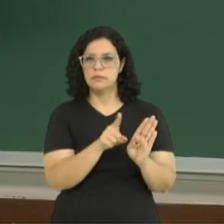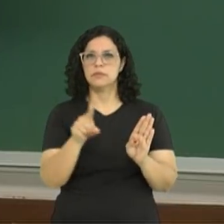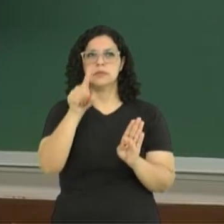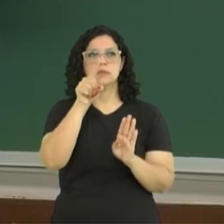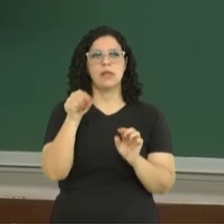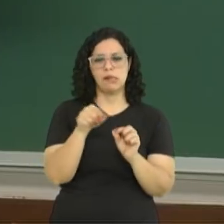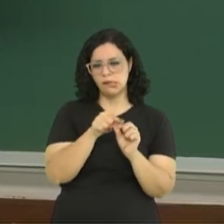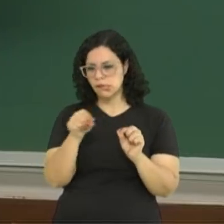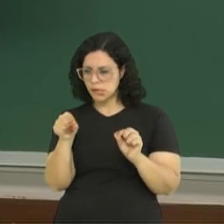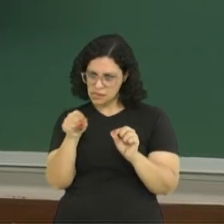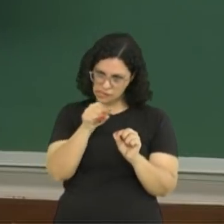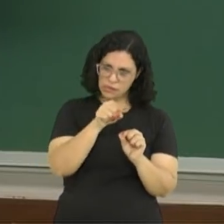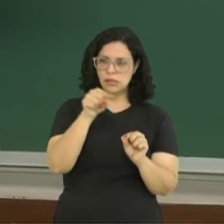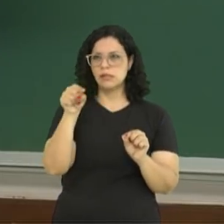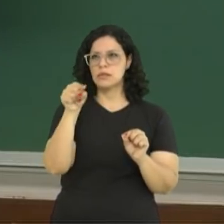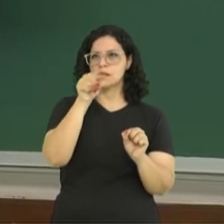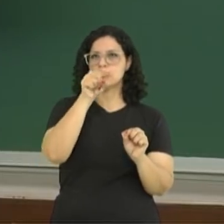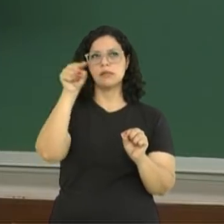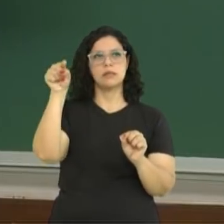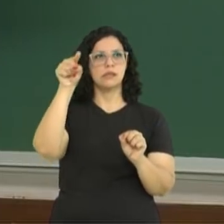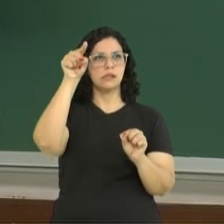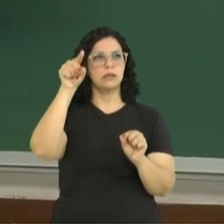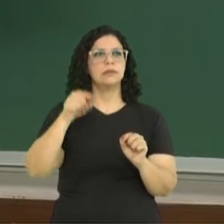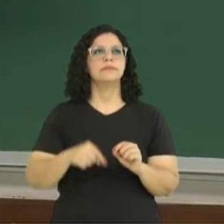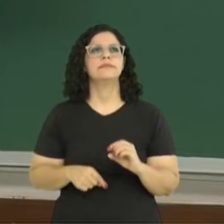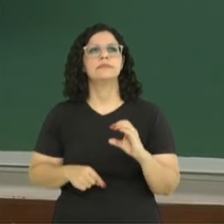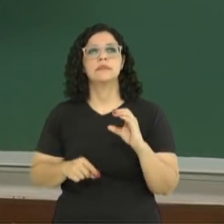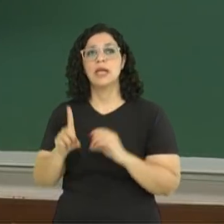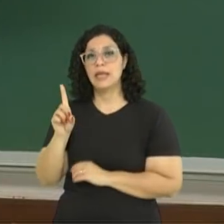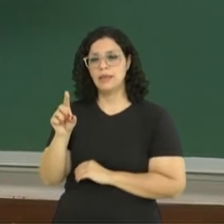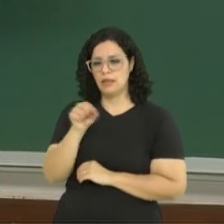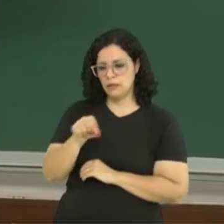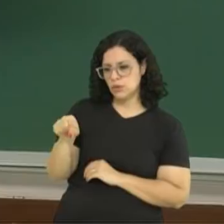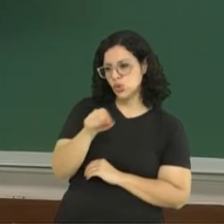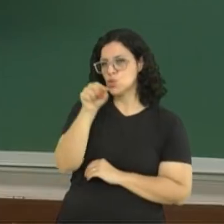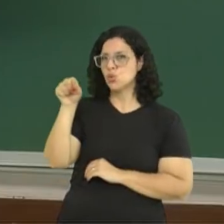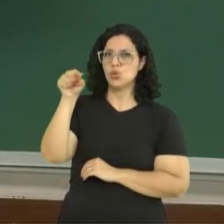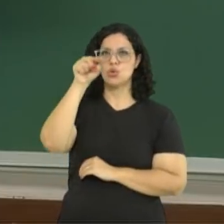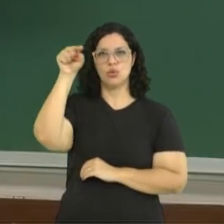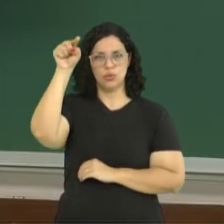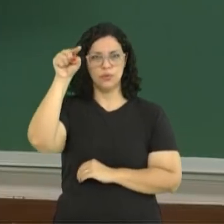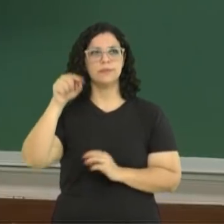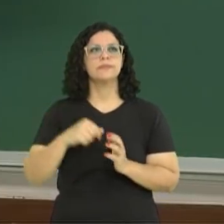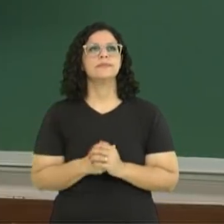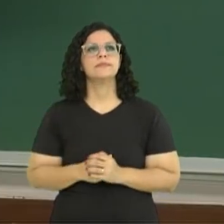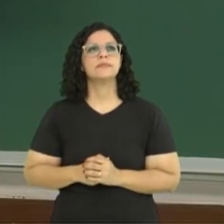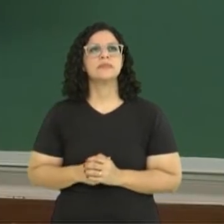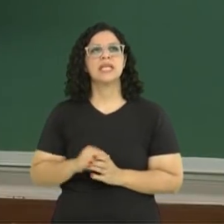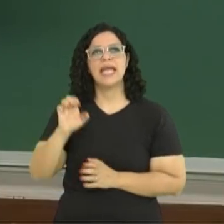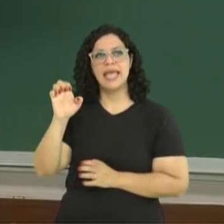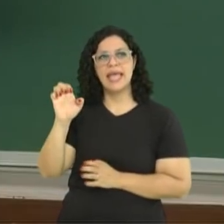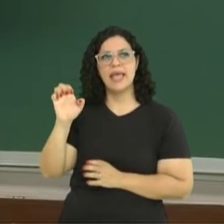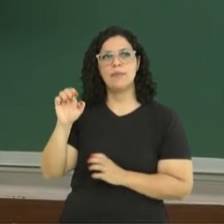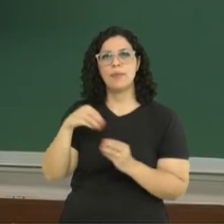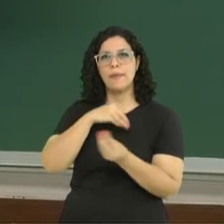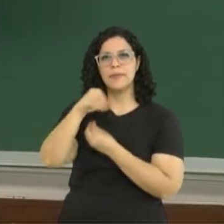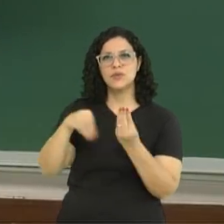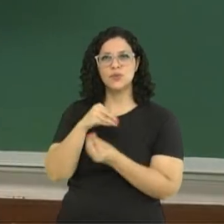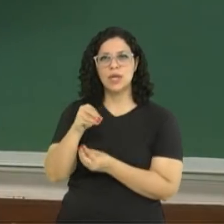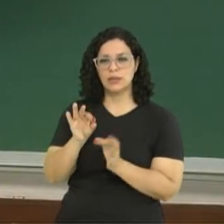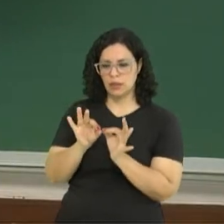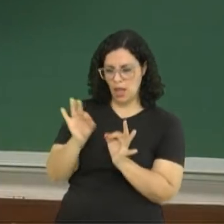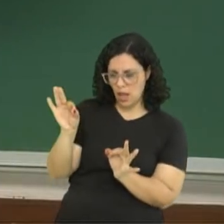temos as quebradas, que são elas que são retas, mas elas mudam de direção. Nós temos as onduladas. E nós temos as mistas. O